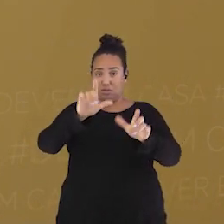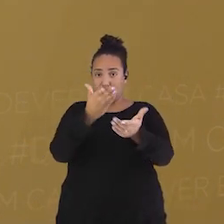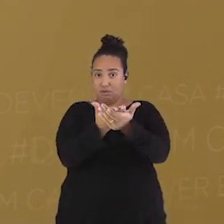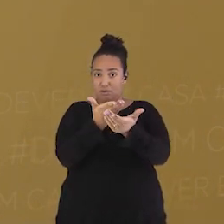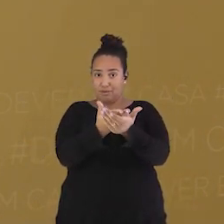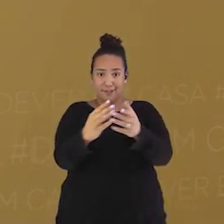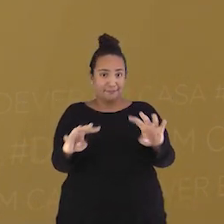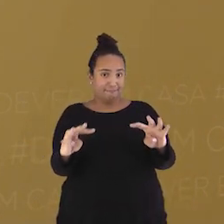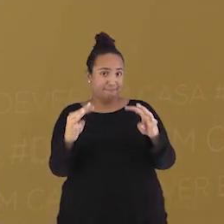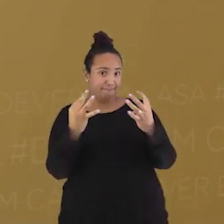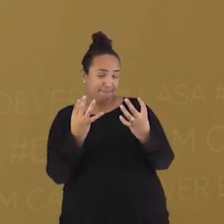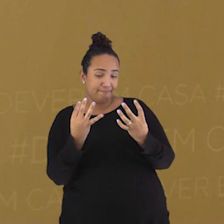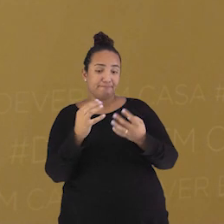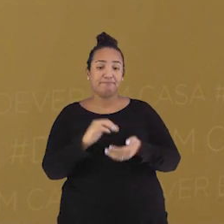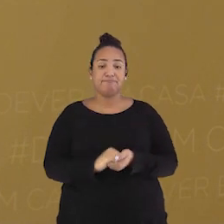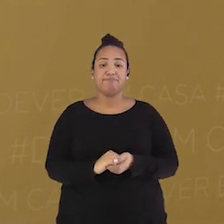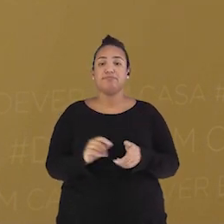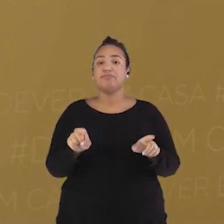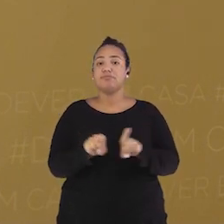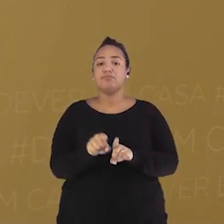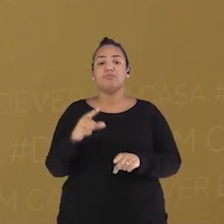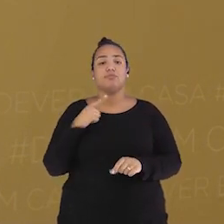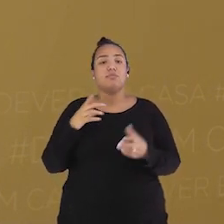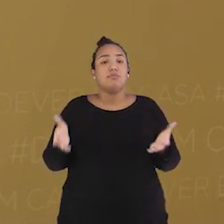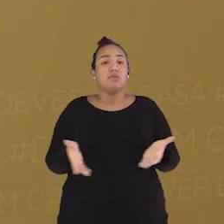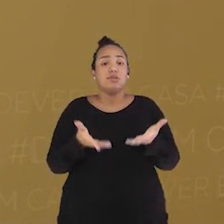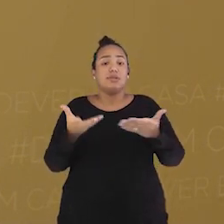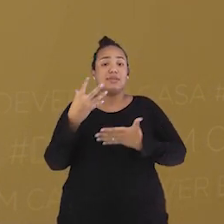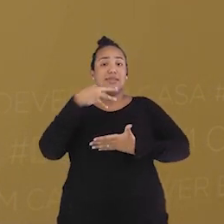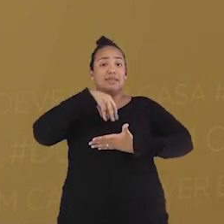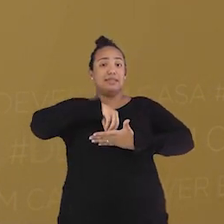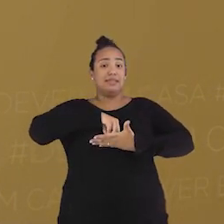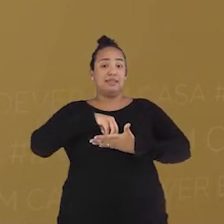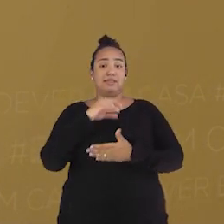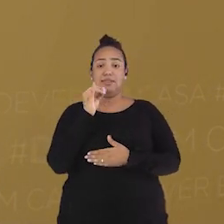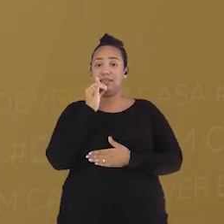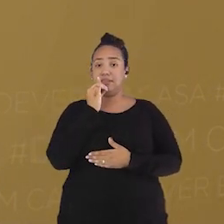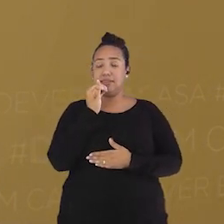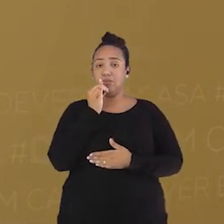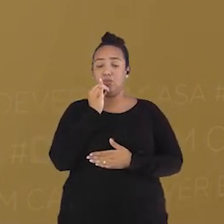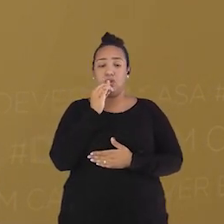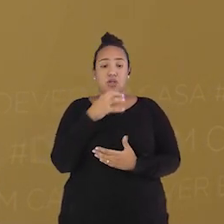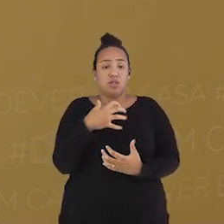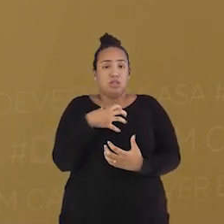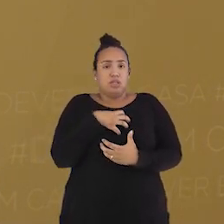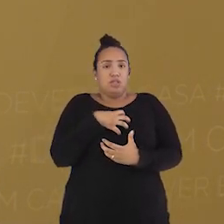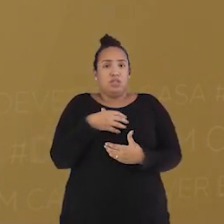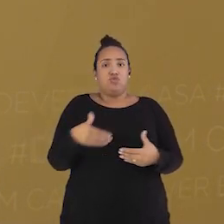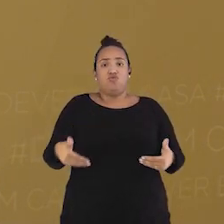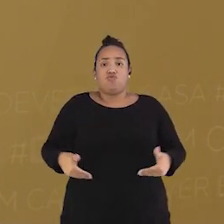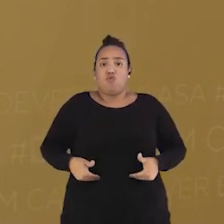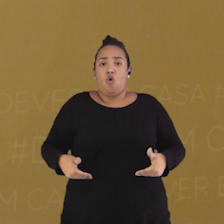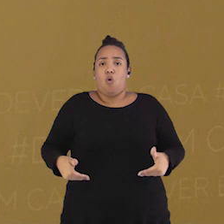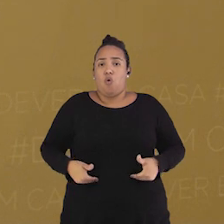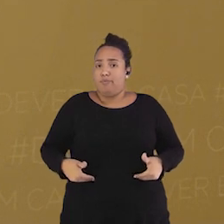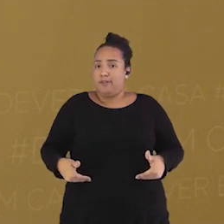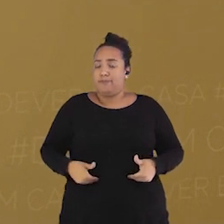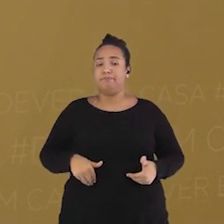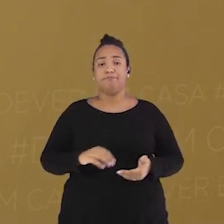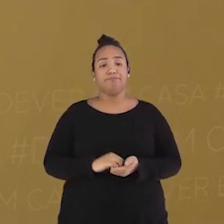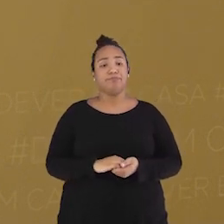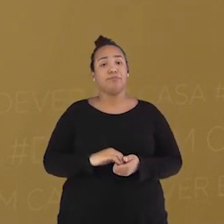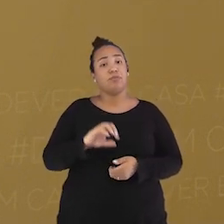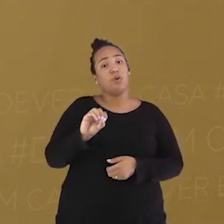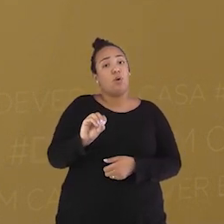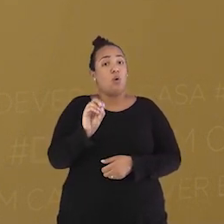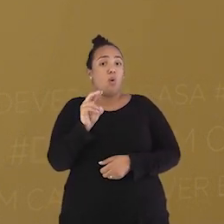aula. Ainda temos os estímulos internos, como, por exemplo, a sua sensação de fome ao acordar, ou a